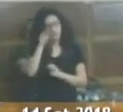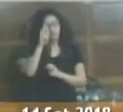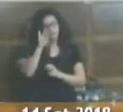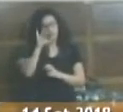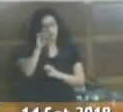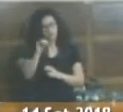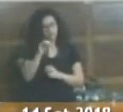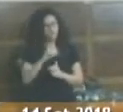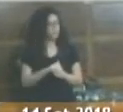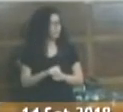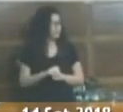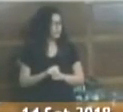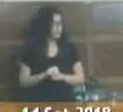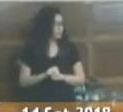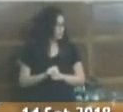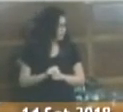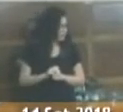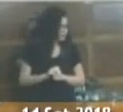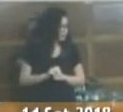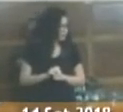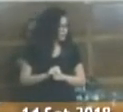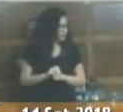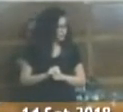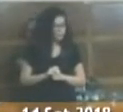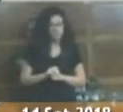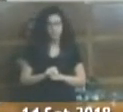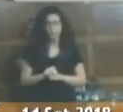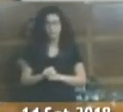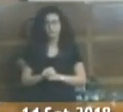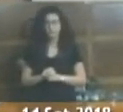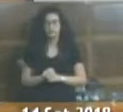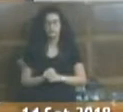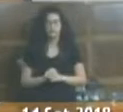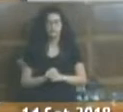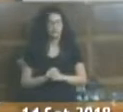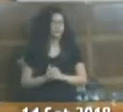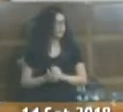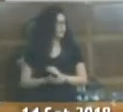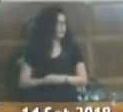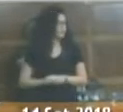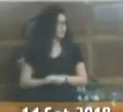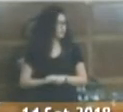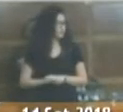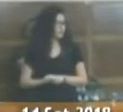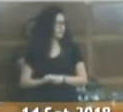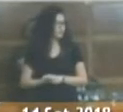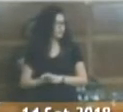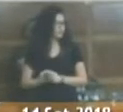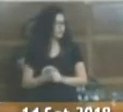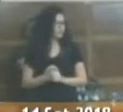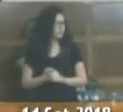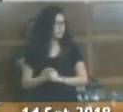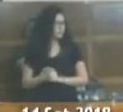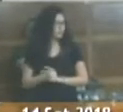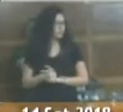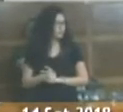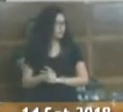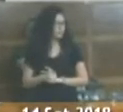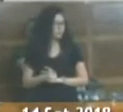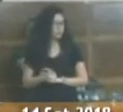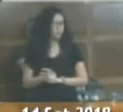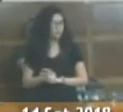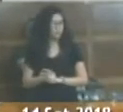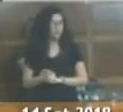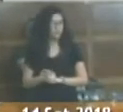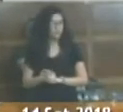juntamente com os movimentos sociais, as comunidades tradicionais e as comissões da LERJ. Né, se tiverem outros, melhores ainda. Assim. Porque,